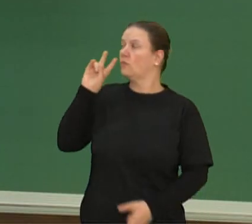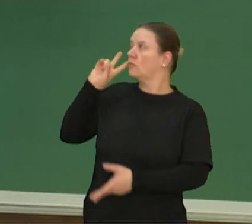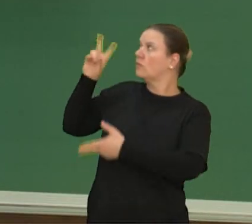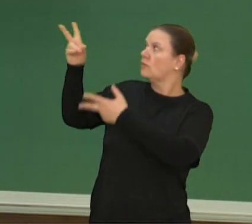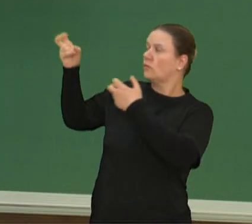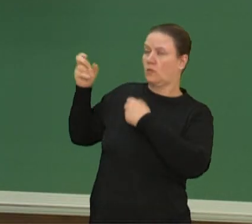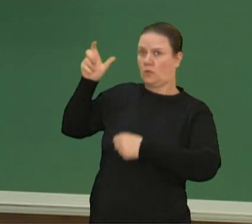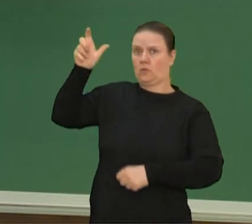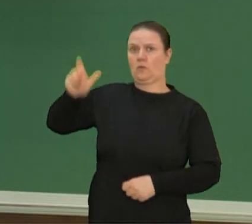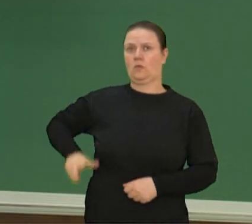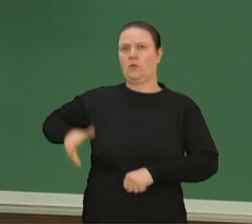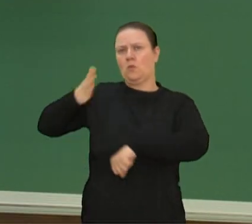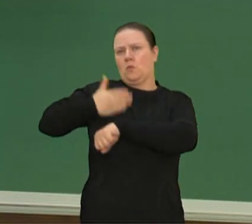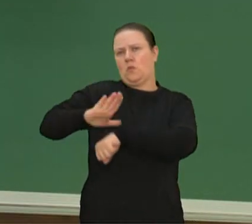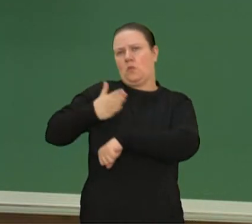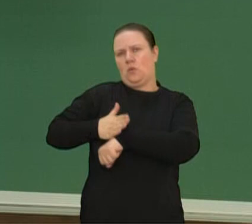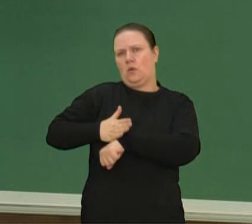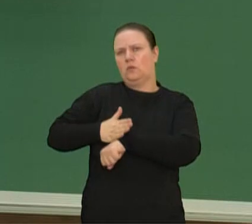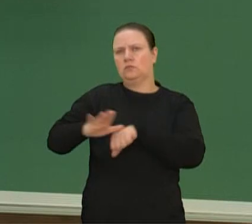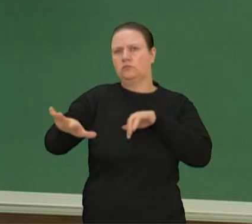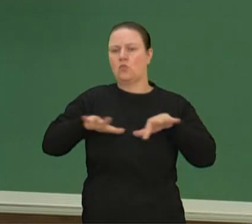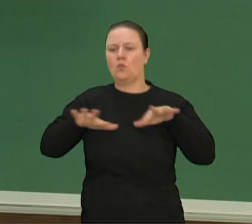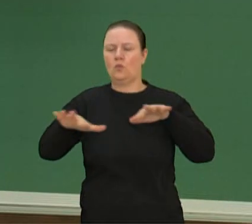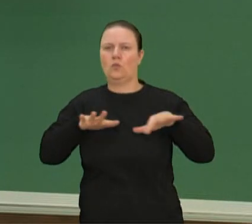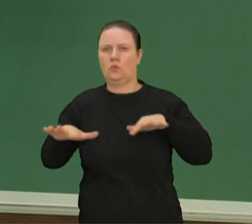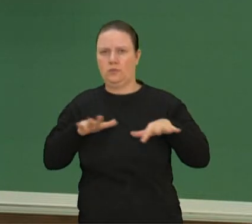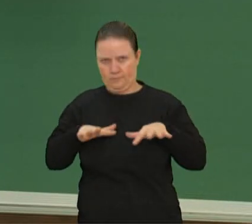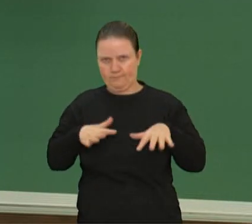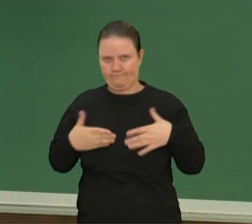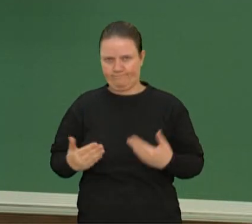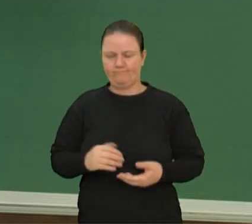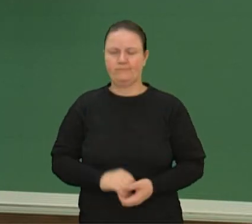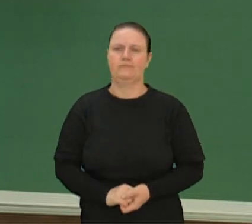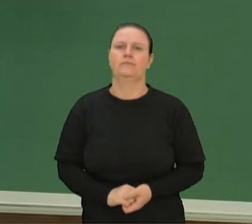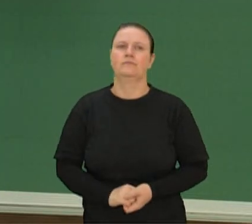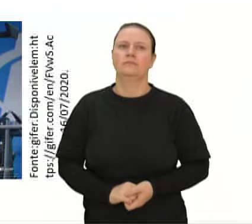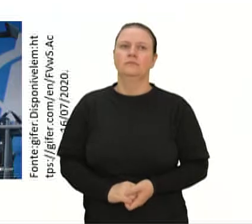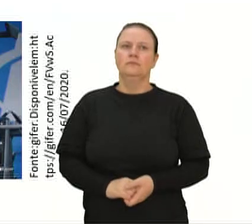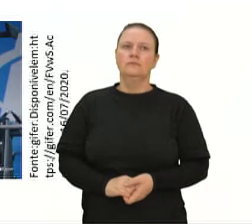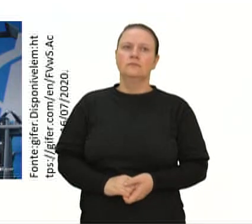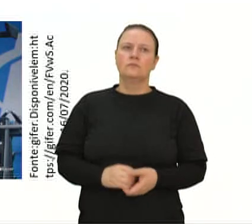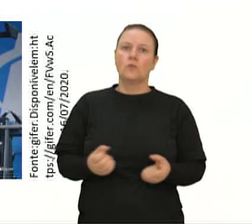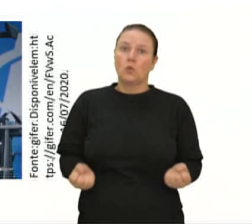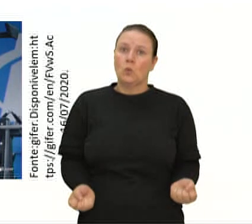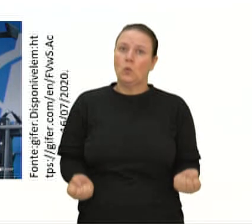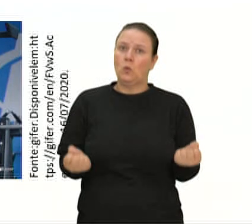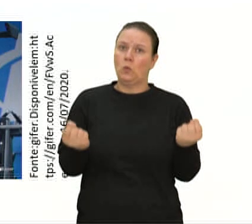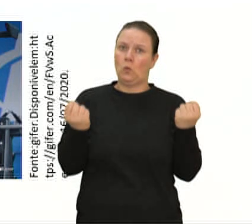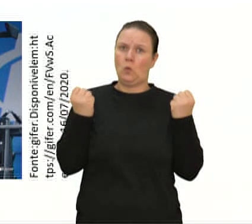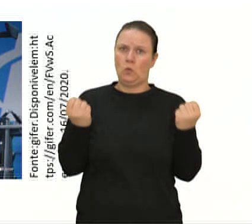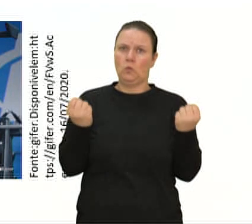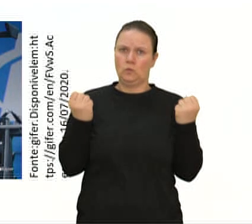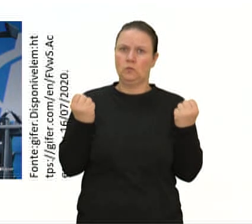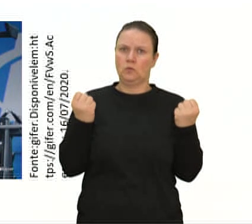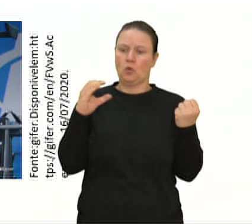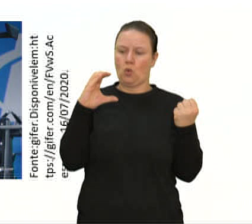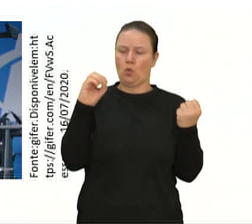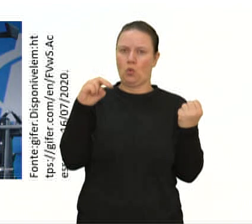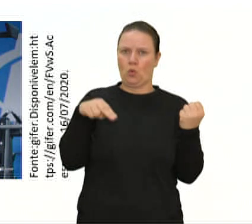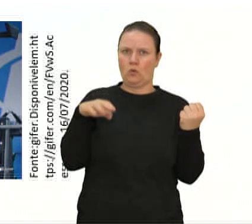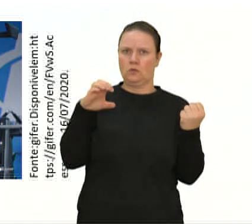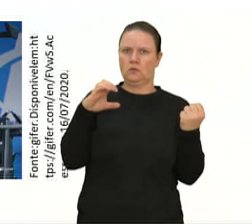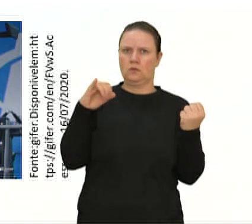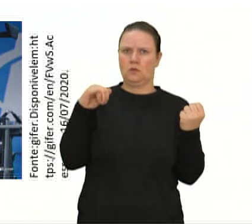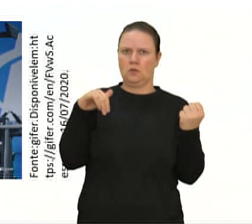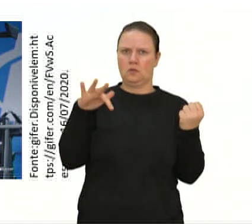de uma pessoa fazendo esse movimento da contração do bíceps. Quando ela está subindo a carga, contração concêntrica. Quando